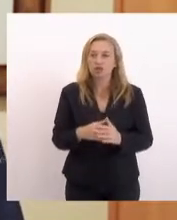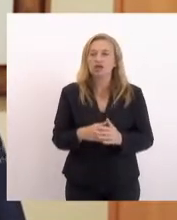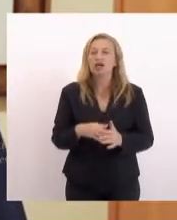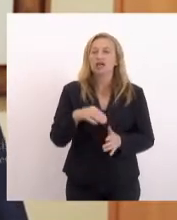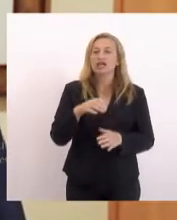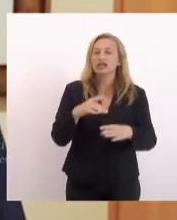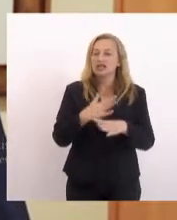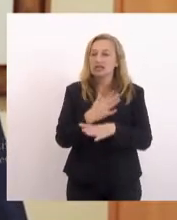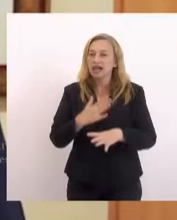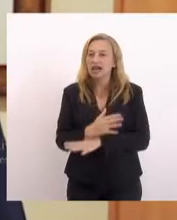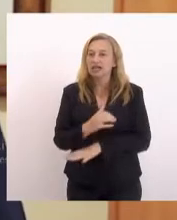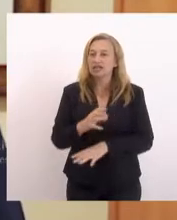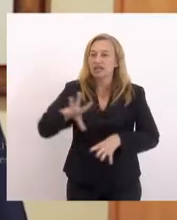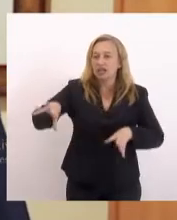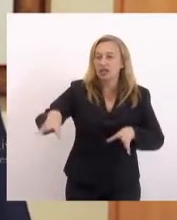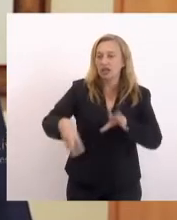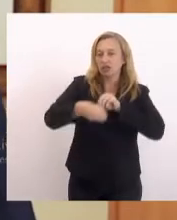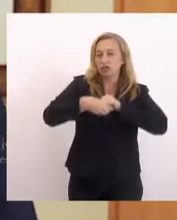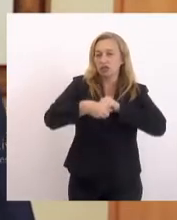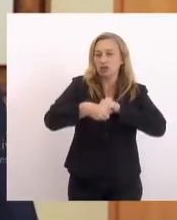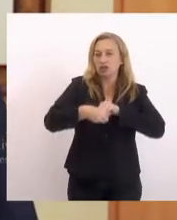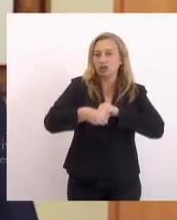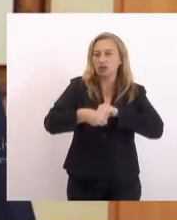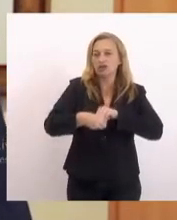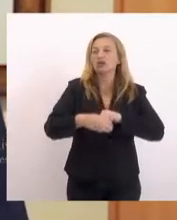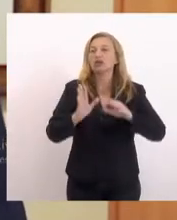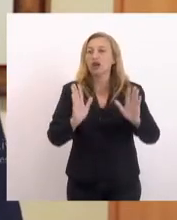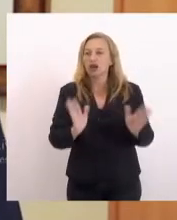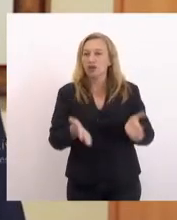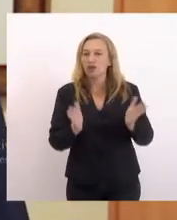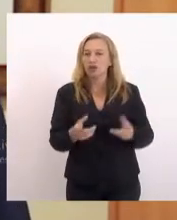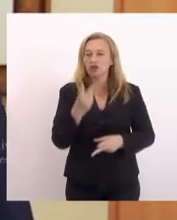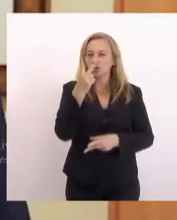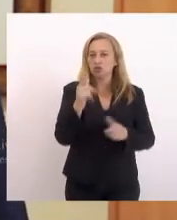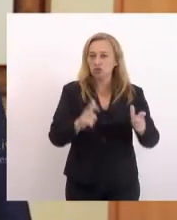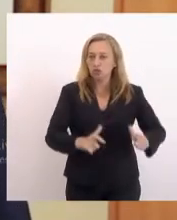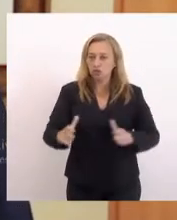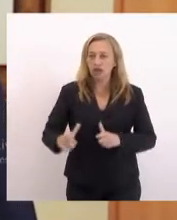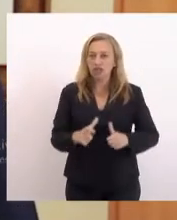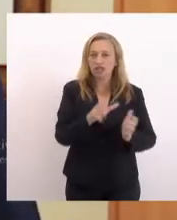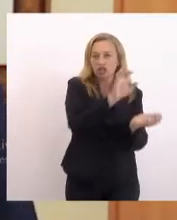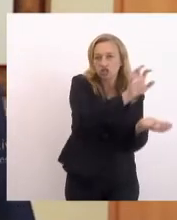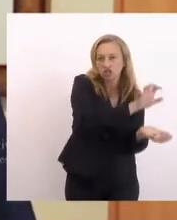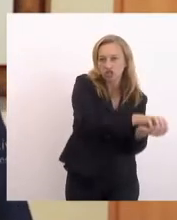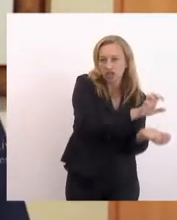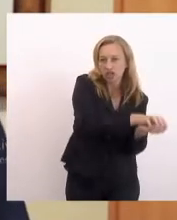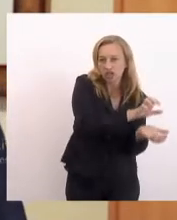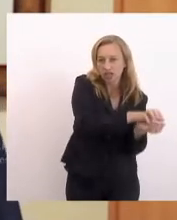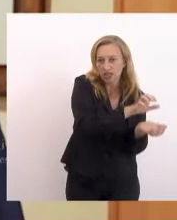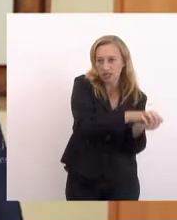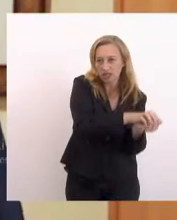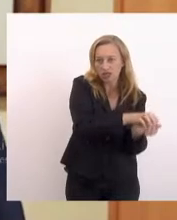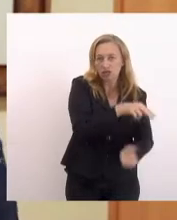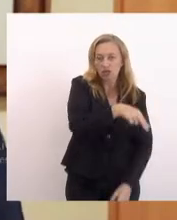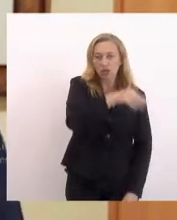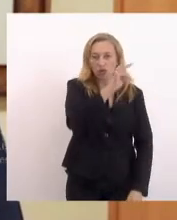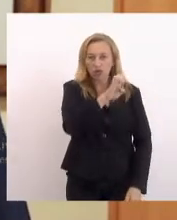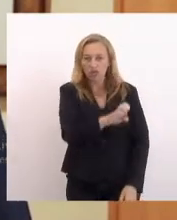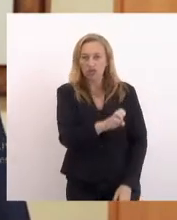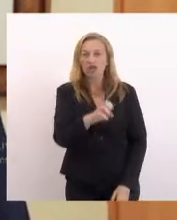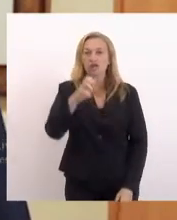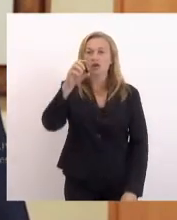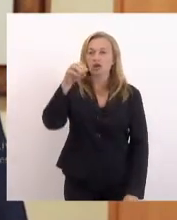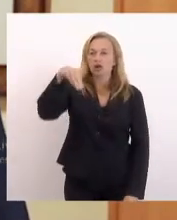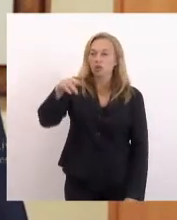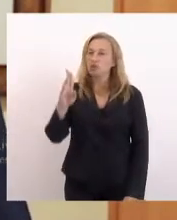Integrada. Nesse primeiro momento, estamos implantando em duas áreas, o Jacarezinho, na Zona Norte, e a Muzema, na Zona